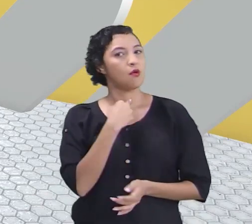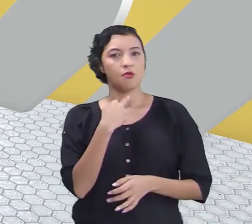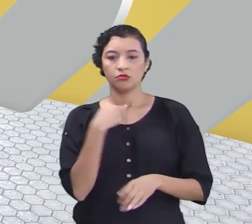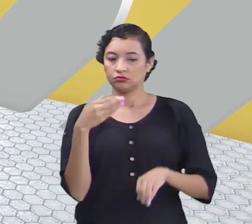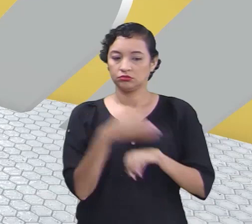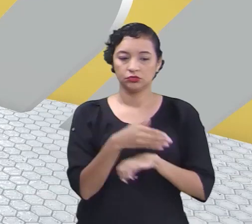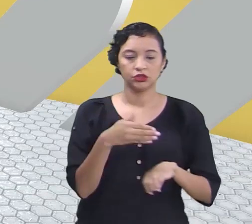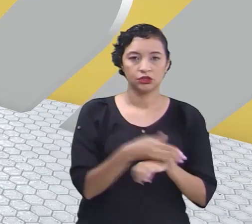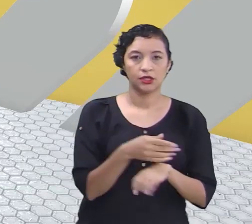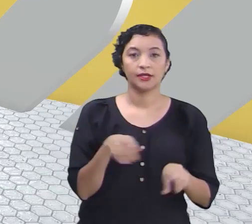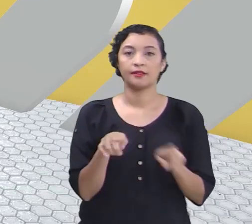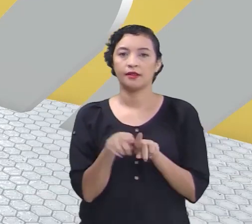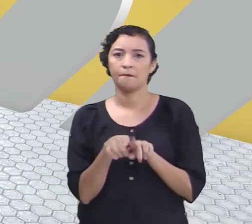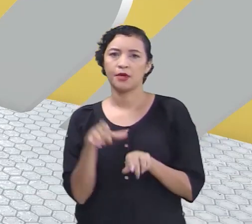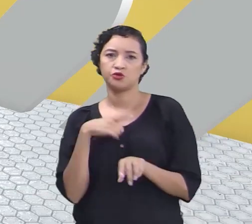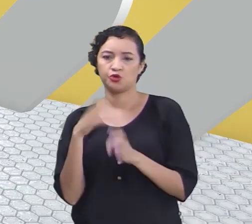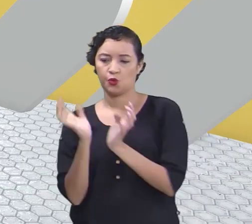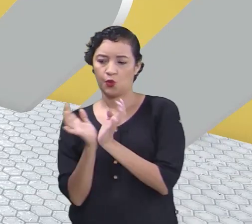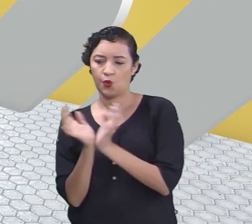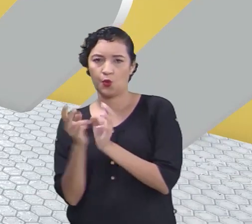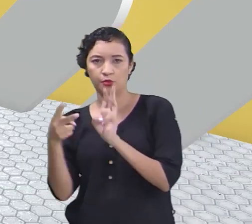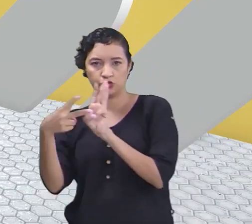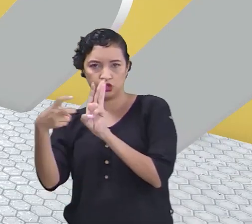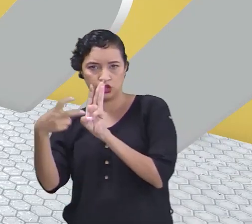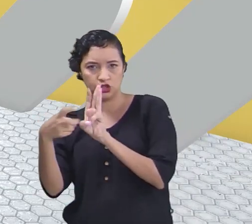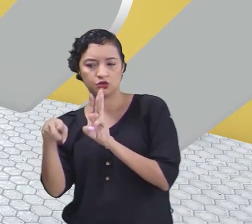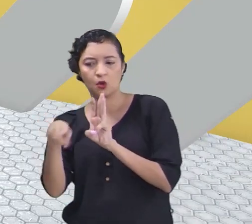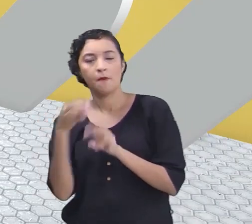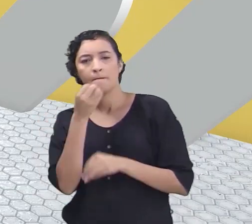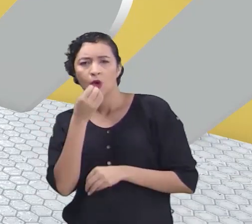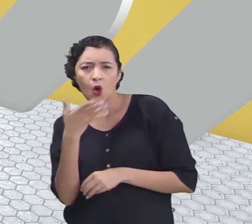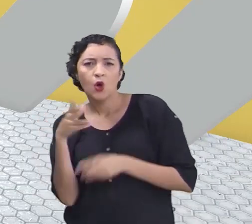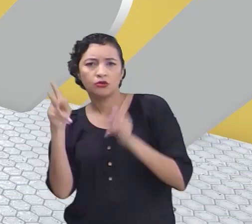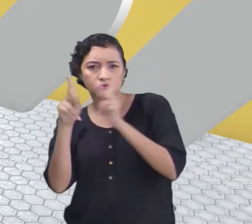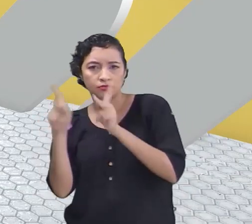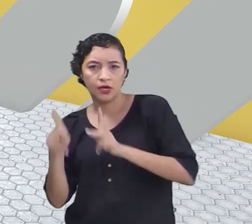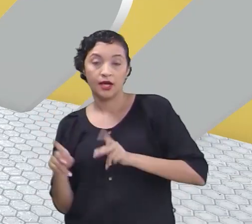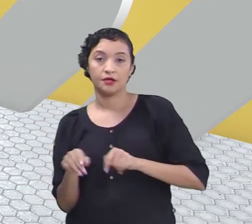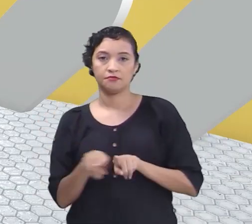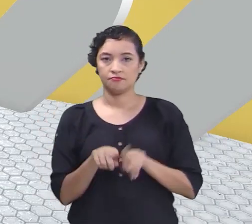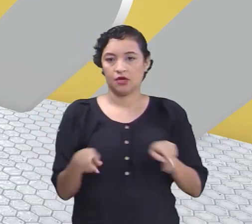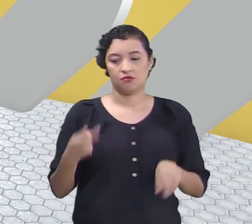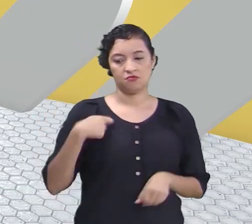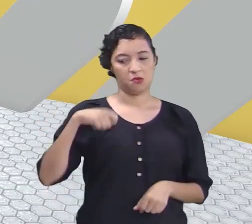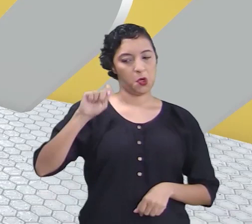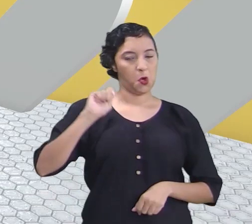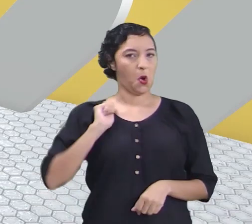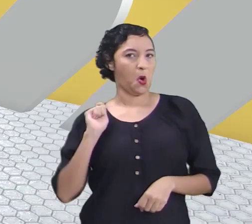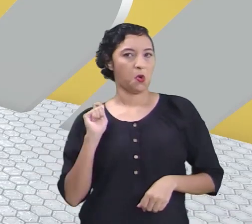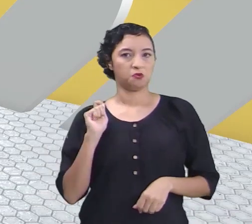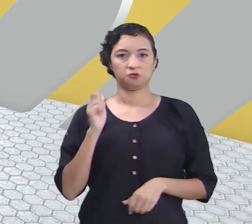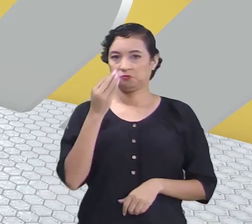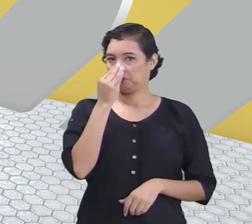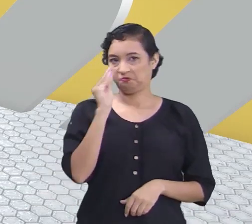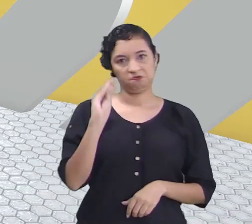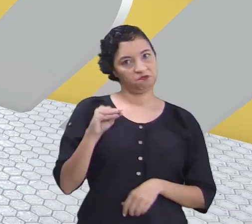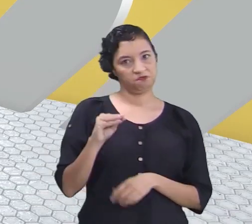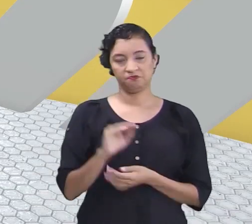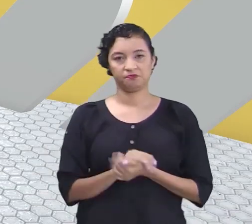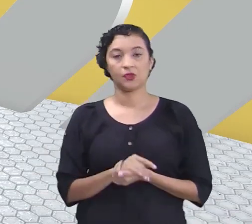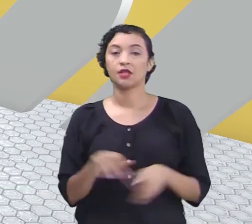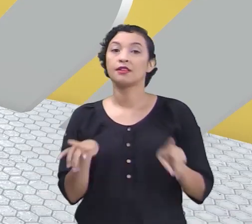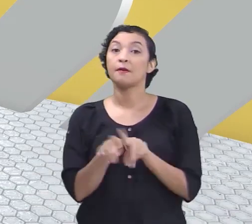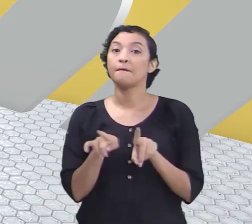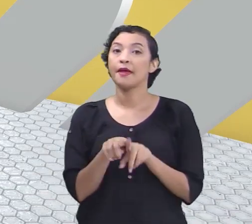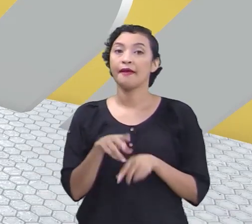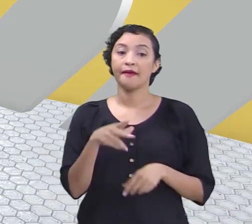tribos maravilhosas. Existiam já várias pessoas aqui. Mas os espanhóis não queriam saber disso. E os portugueses lá do outro lado do